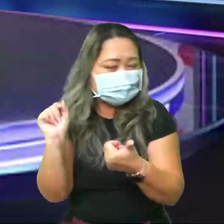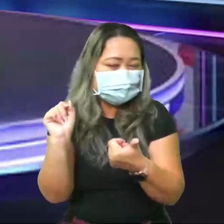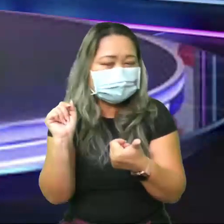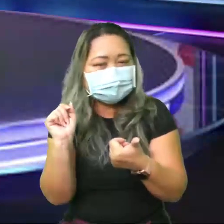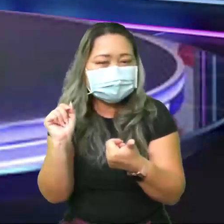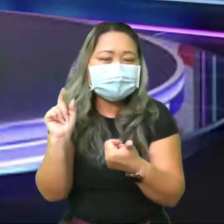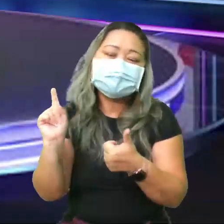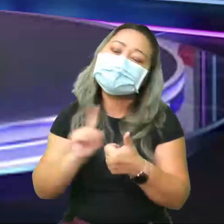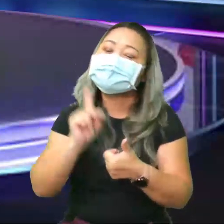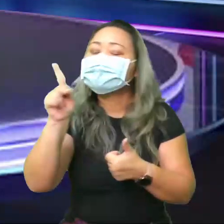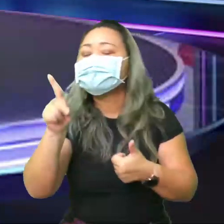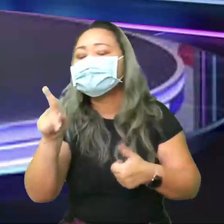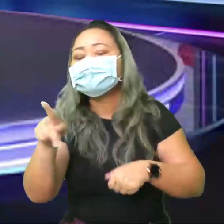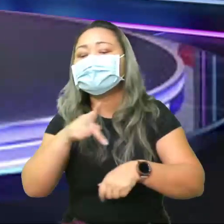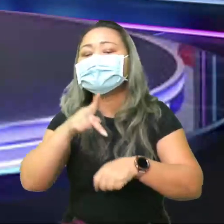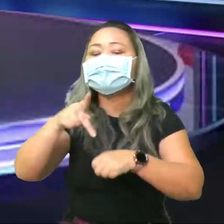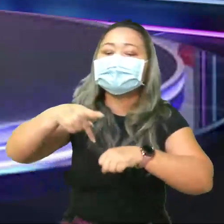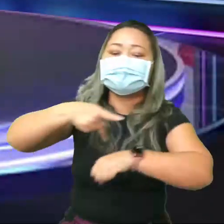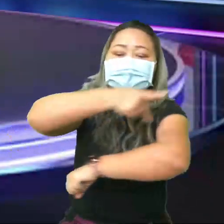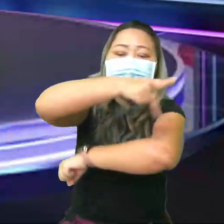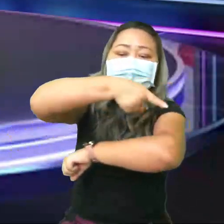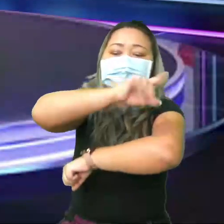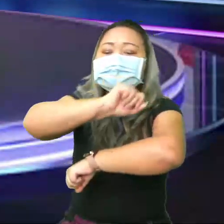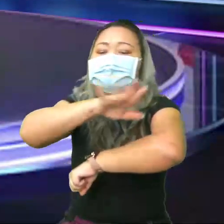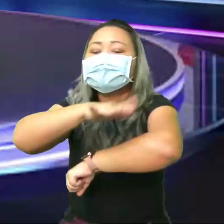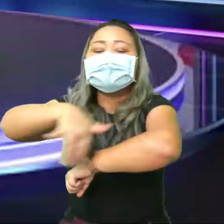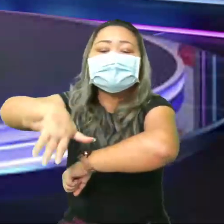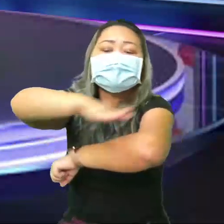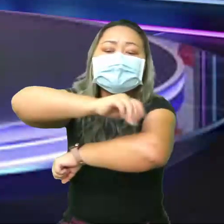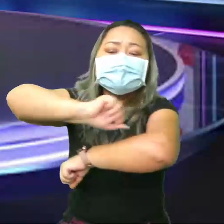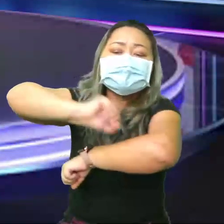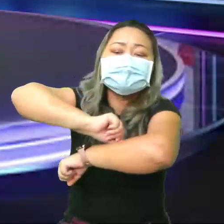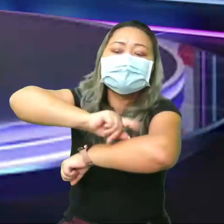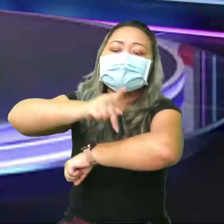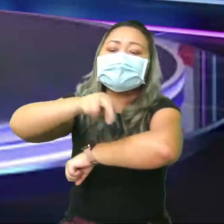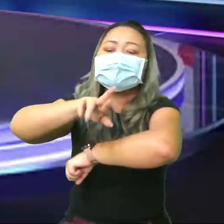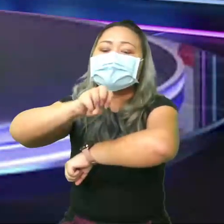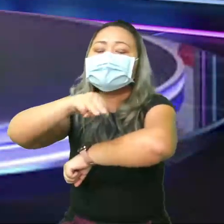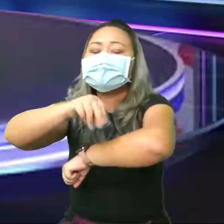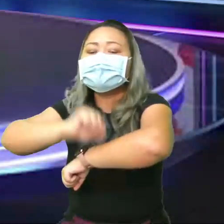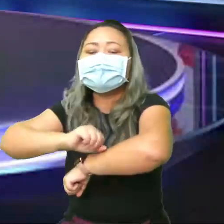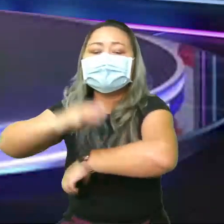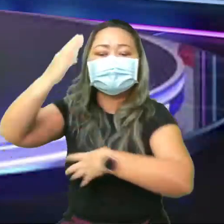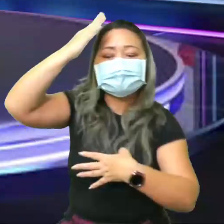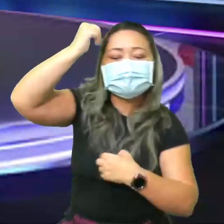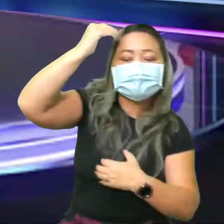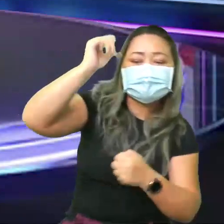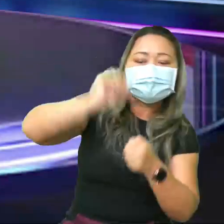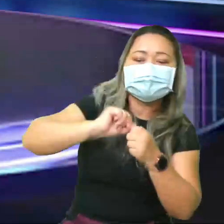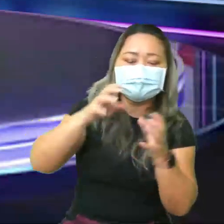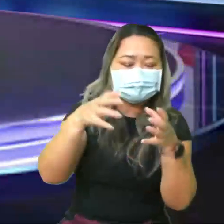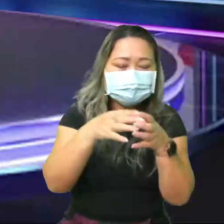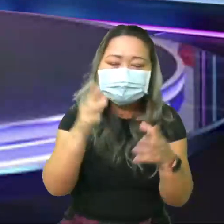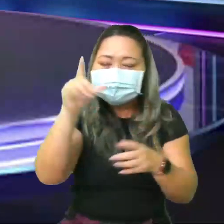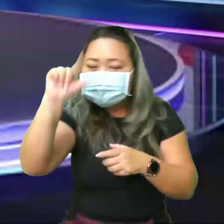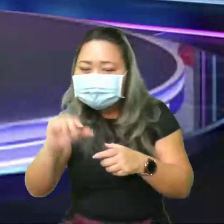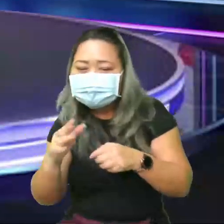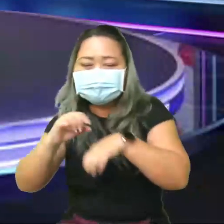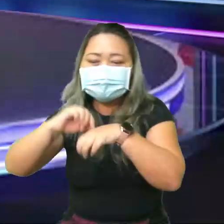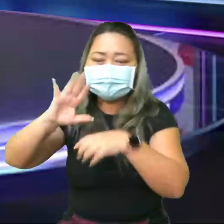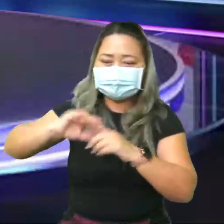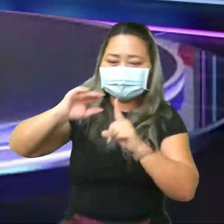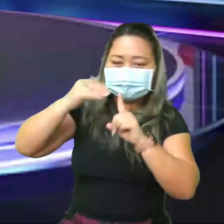área. Então, ali dentro, todos agrupados, tá? A população faz com que os indivíduos iguais sejam capazes de